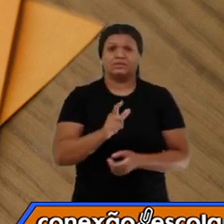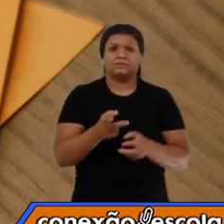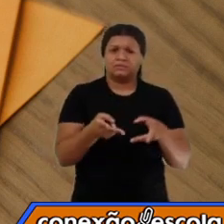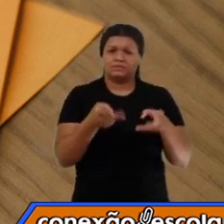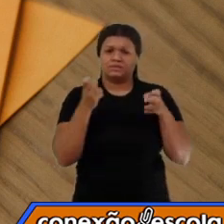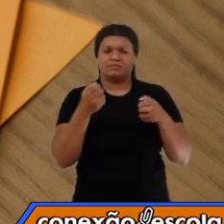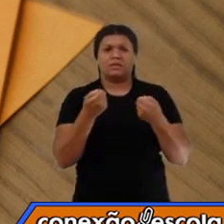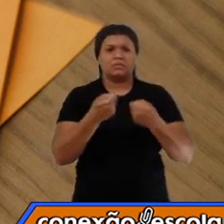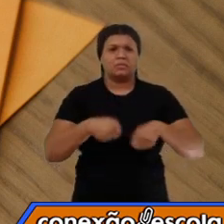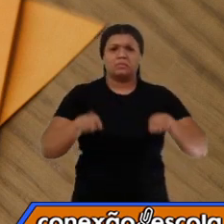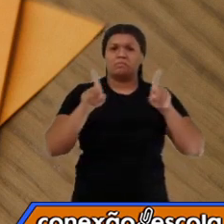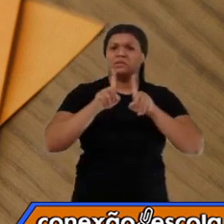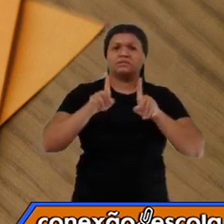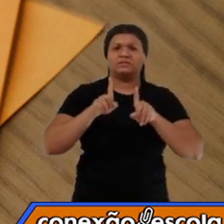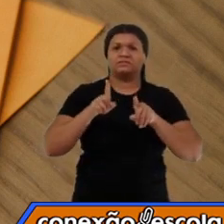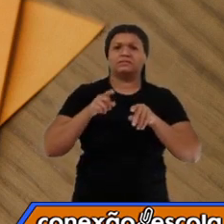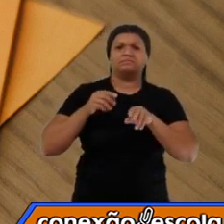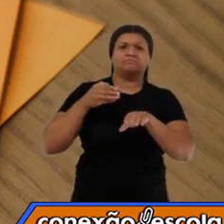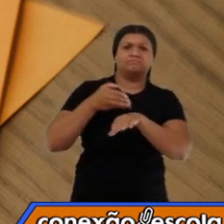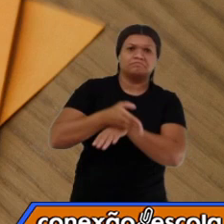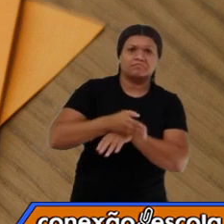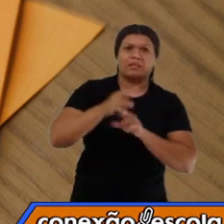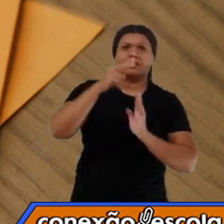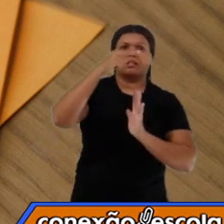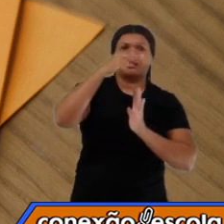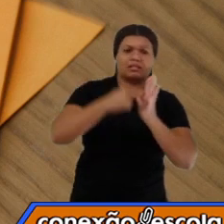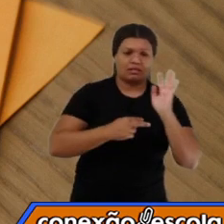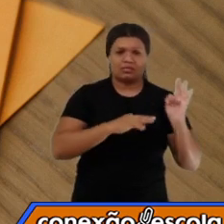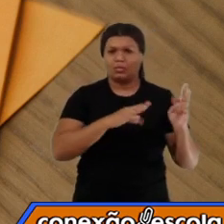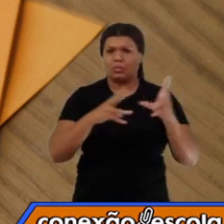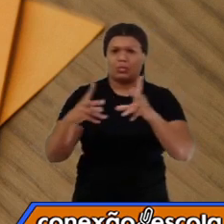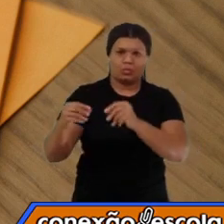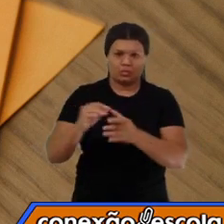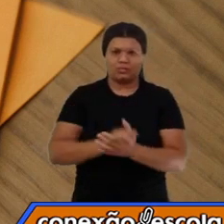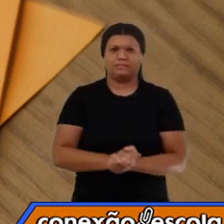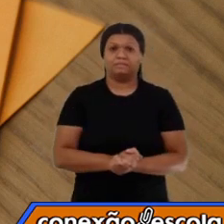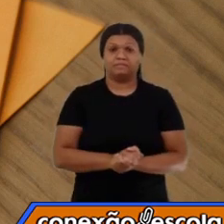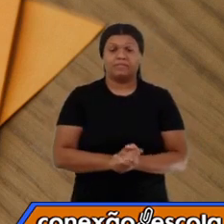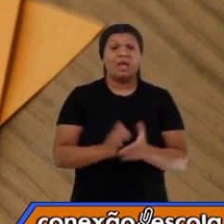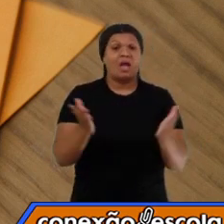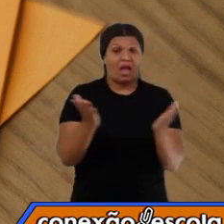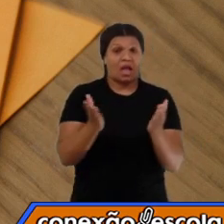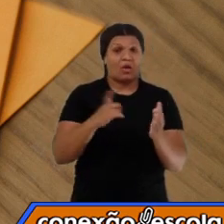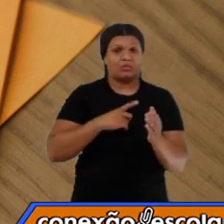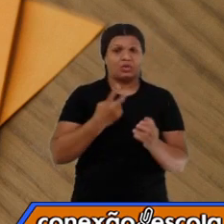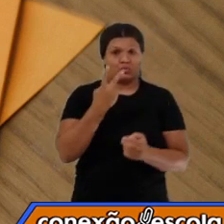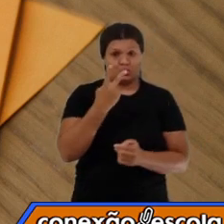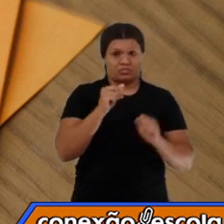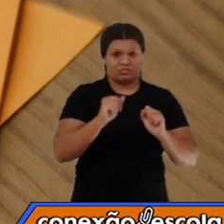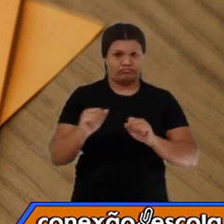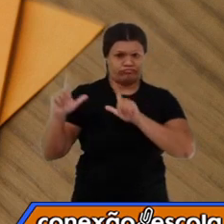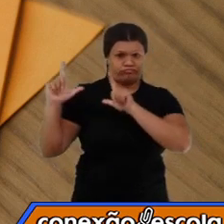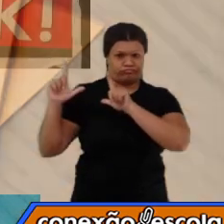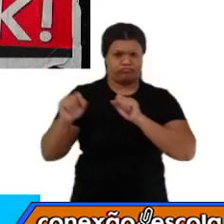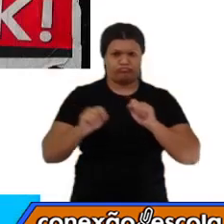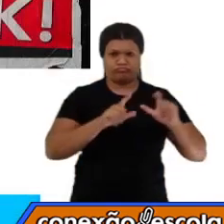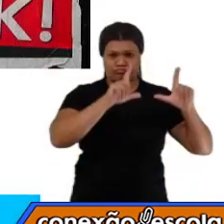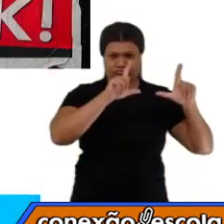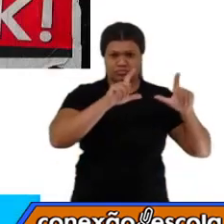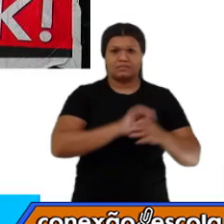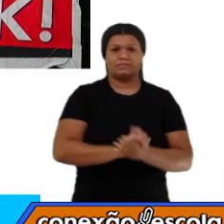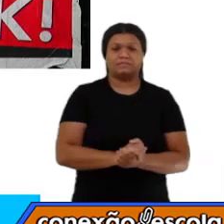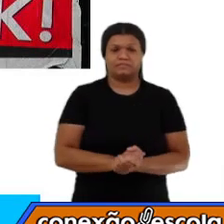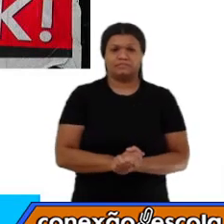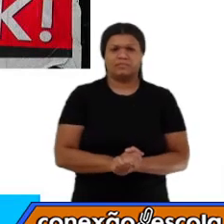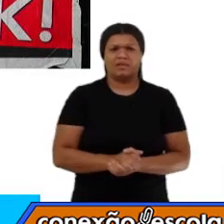sem entrar diretamente na leitura do texto. Vamos lá? Aqui eu tenho mais duas imagens de textos. Às vezes